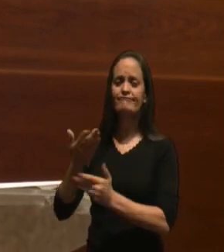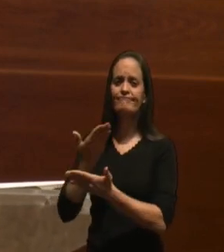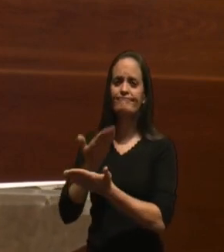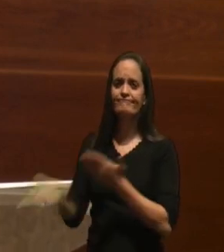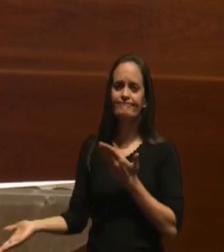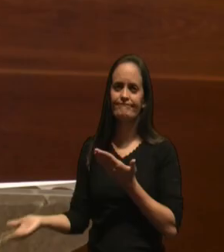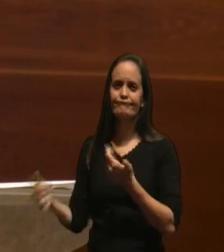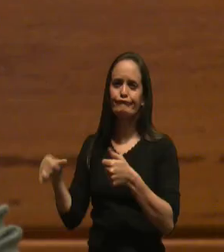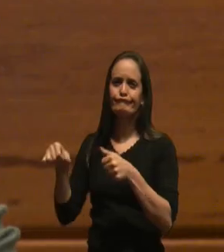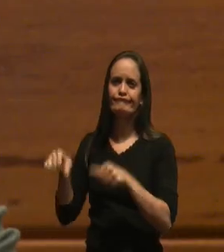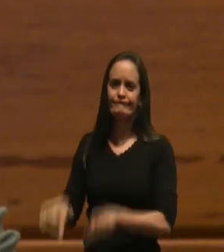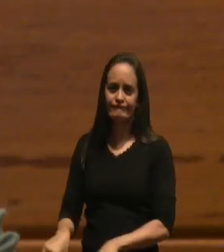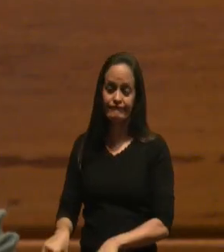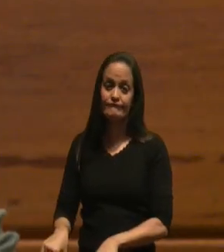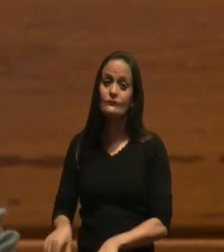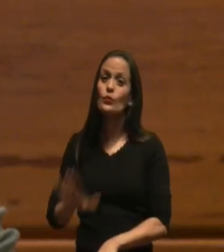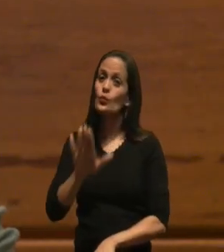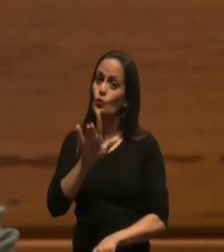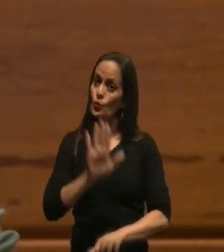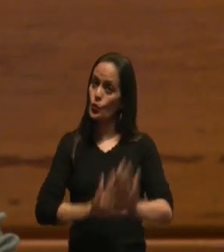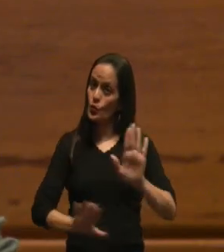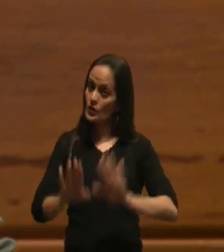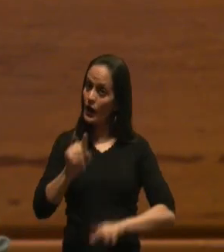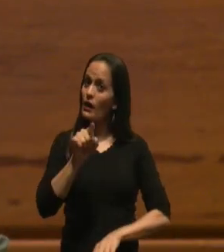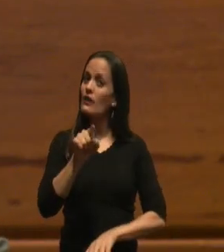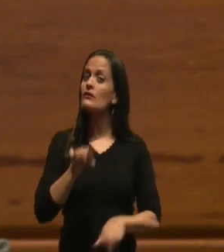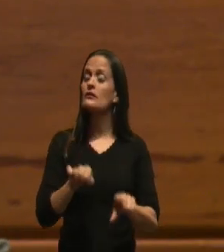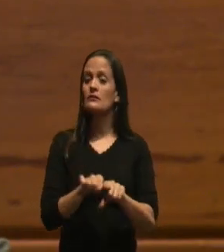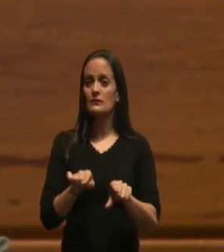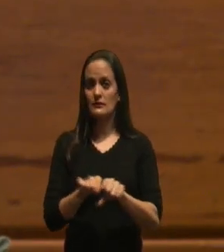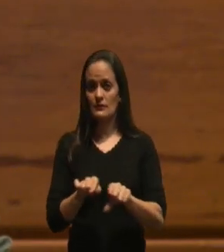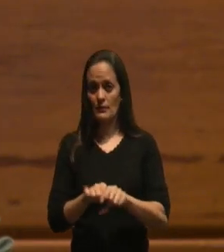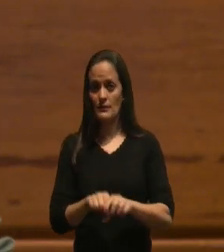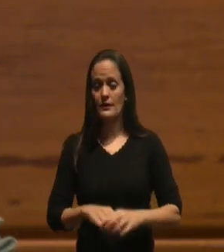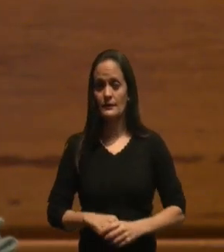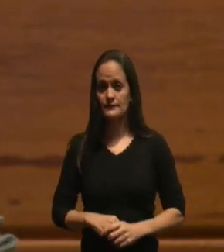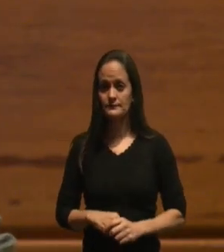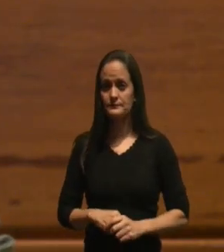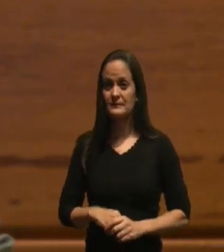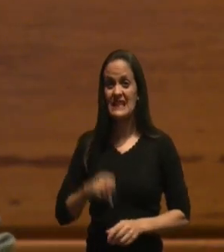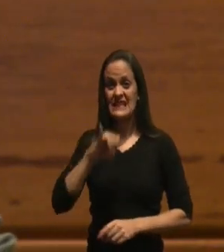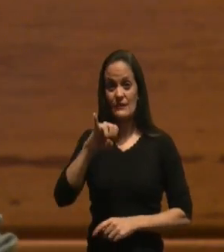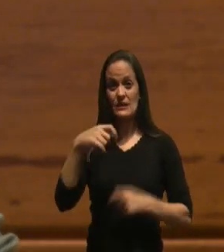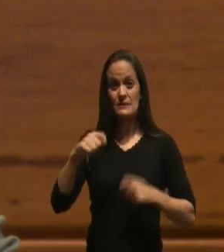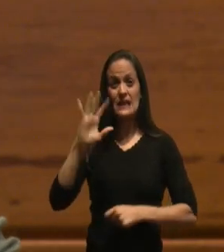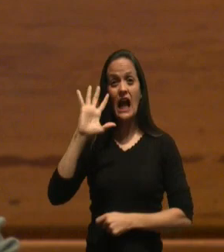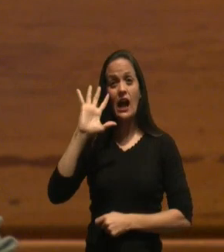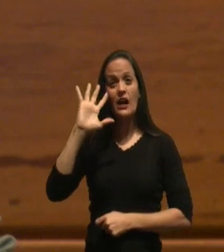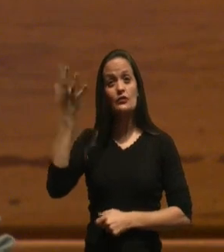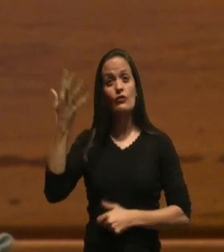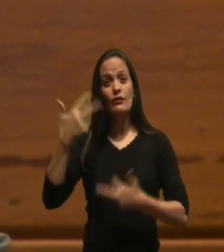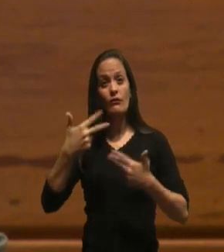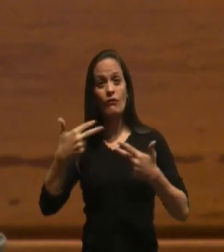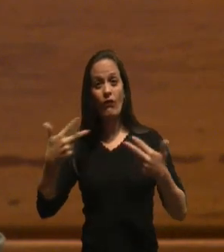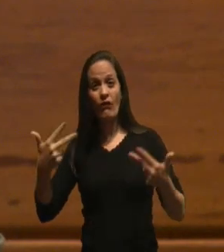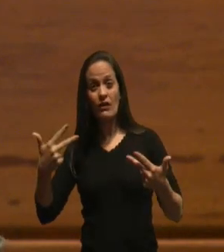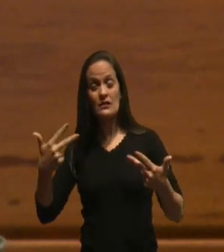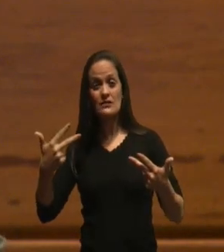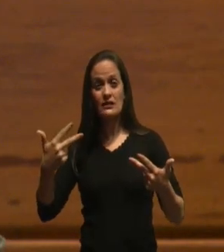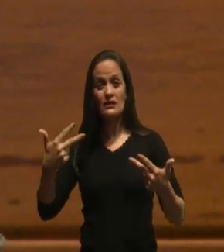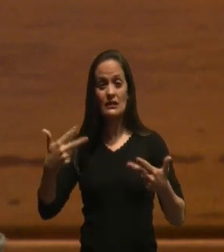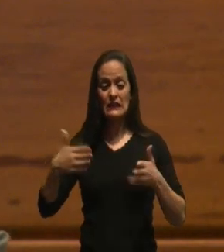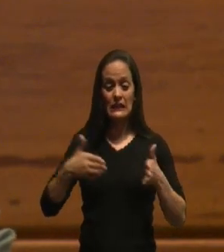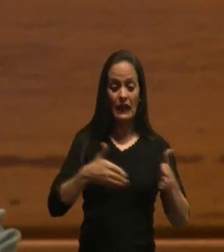Então desconfie, querido. Se a decisão que você está para tomar, se o caminho que você quer seguir, o rumo que você